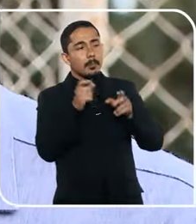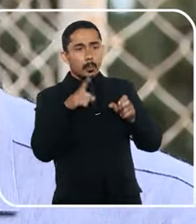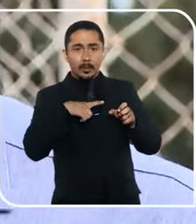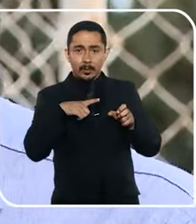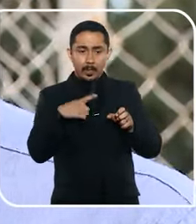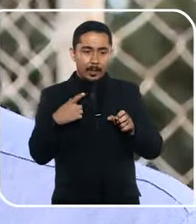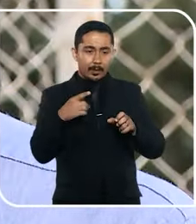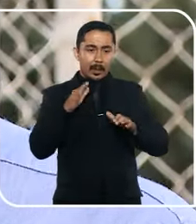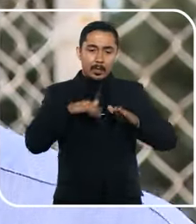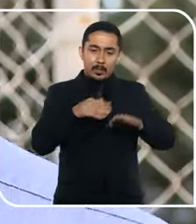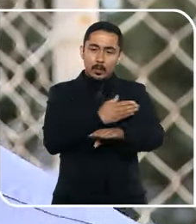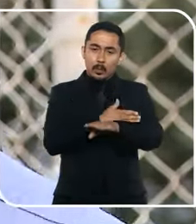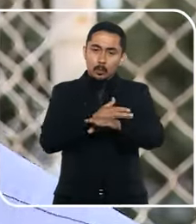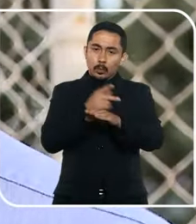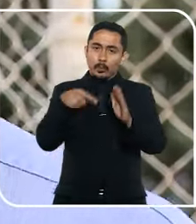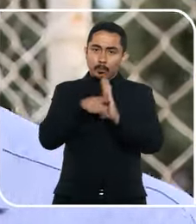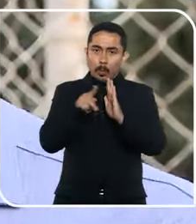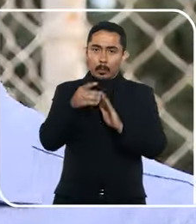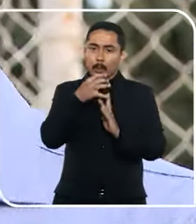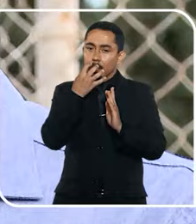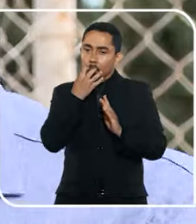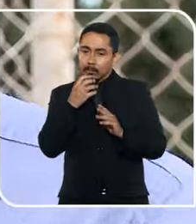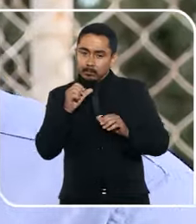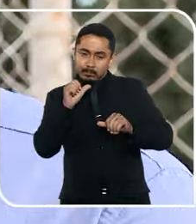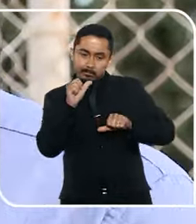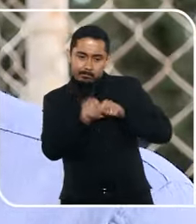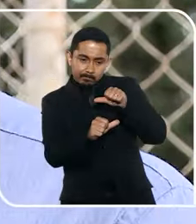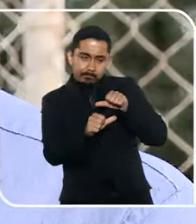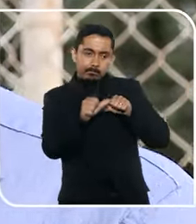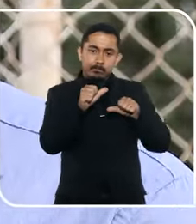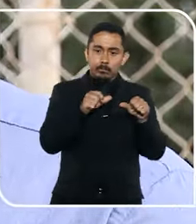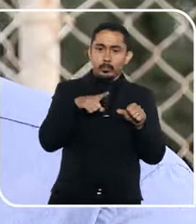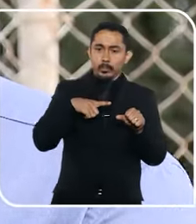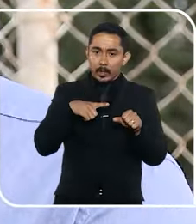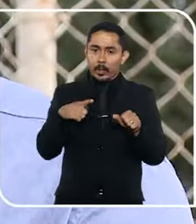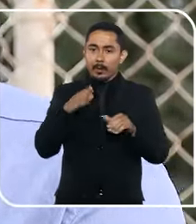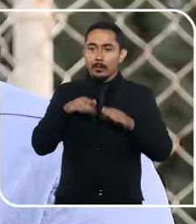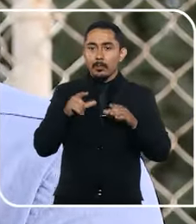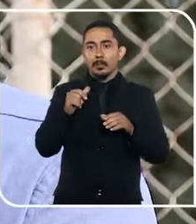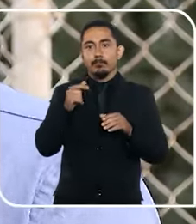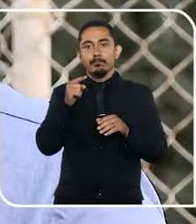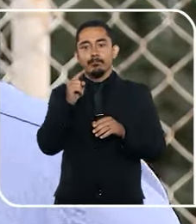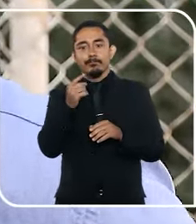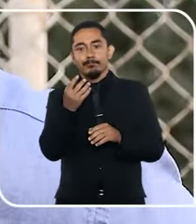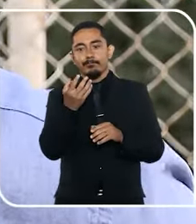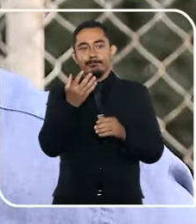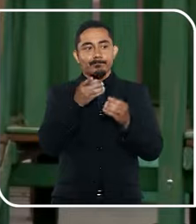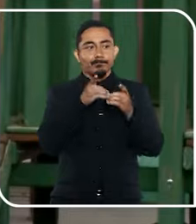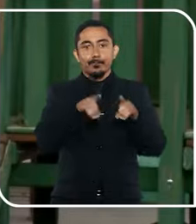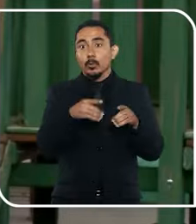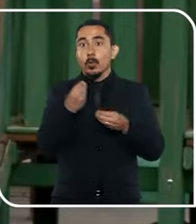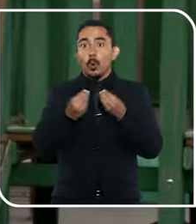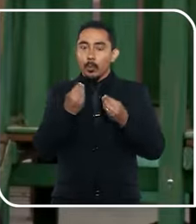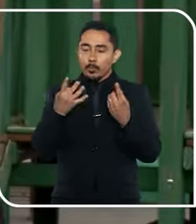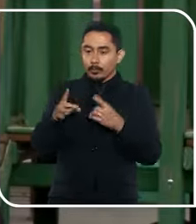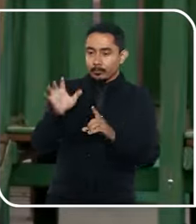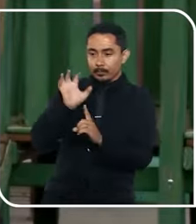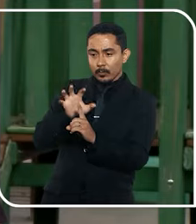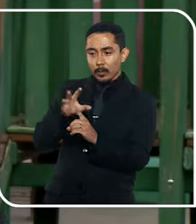perceber uma mudança de comportamento nessa mudança da rotina provocada pela separação?